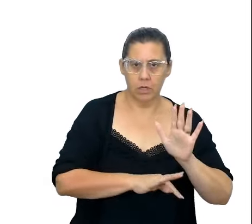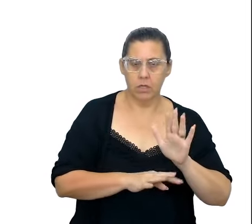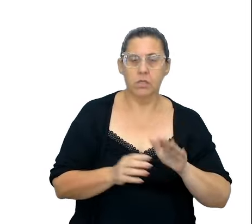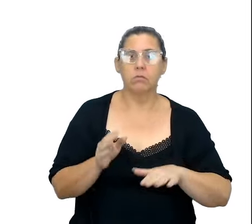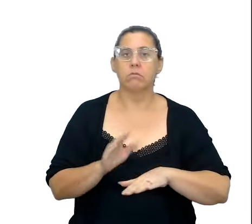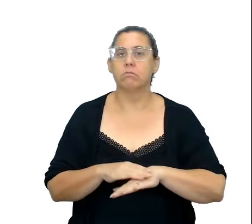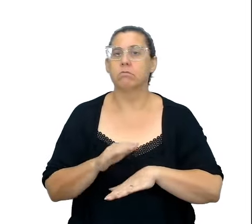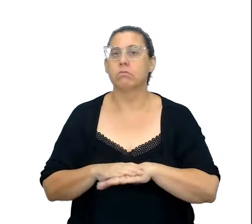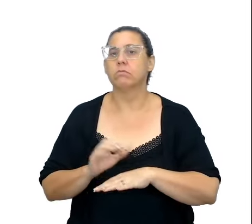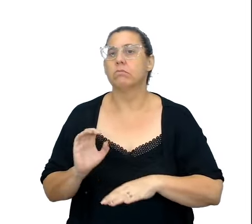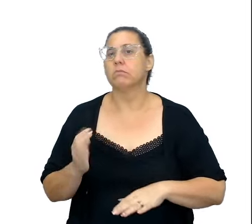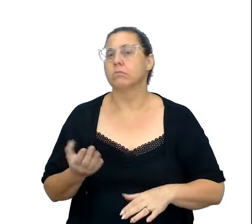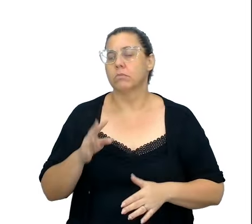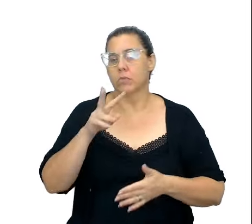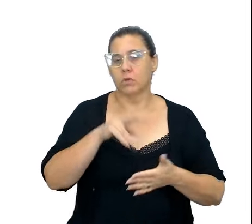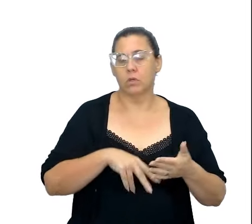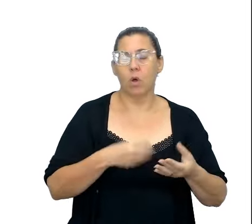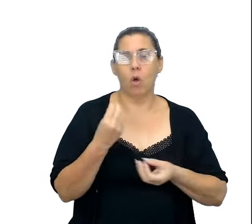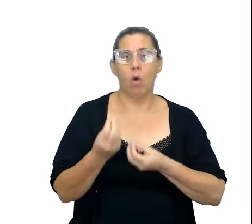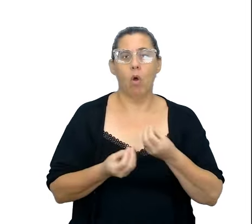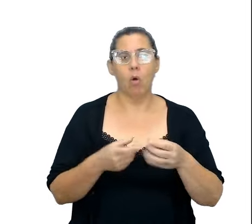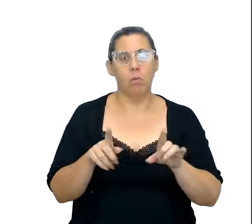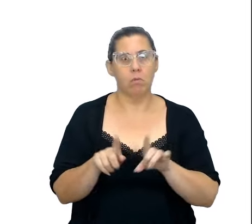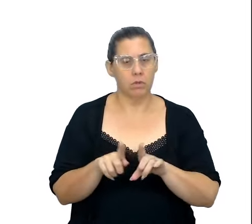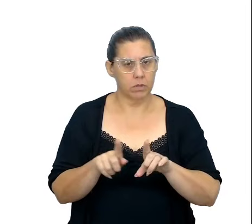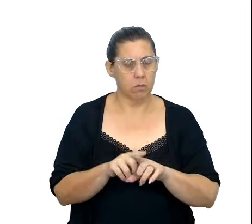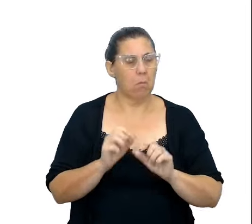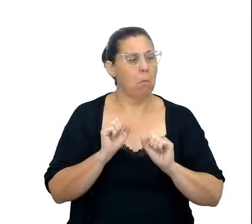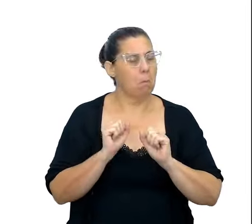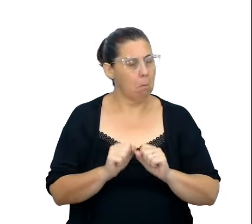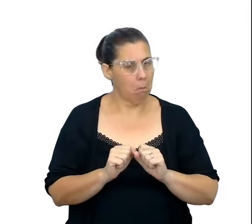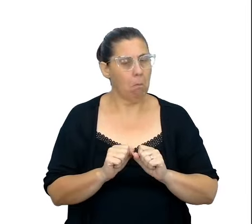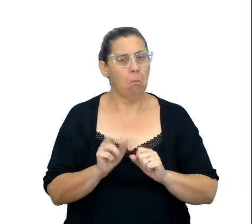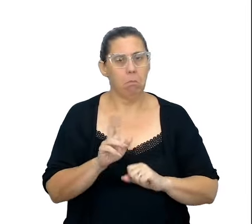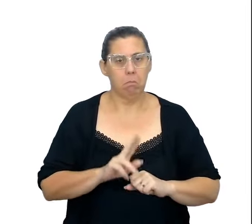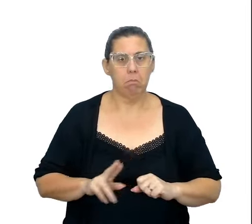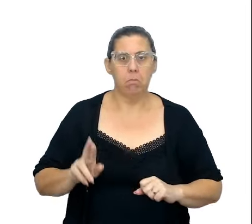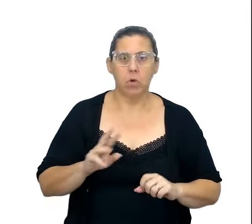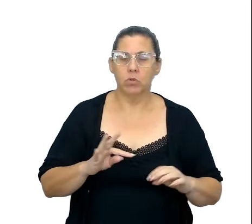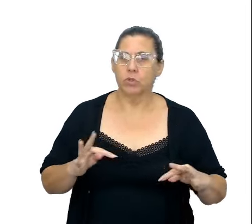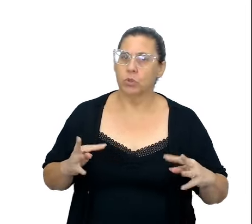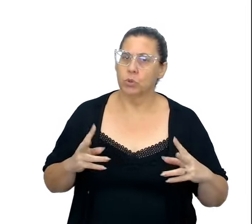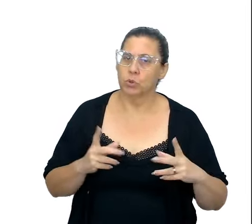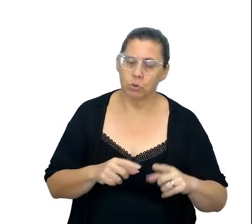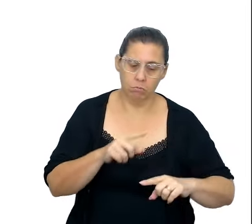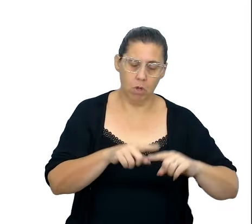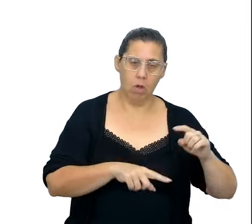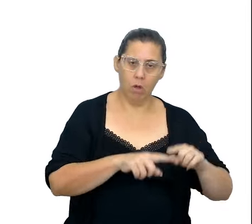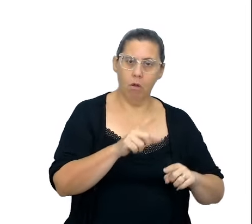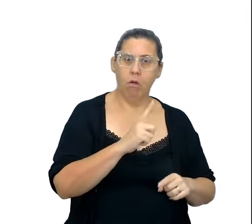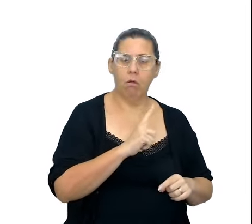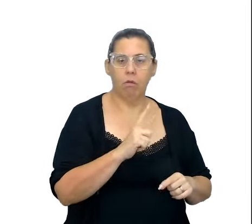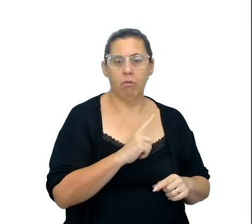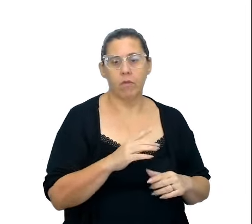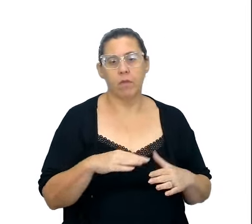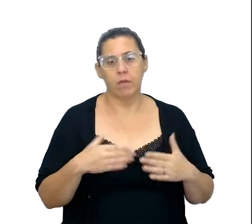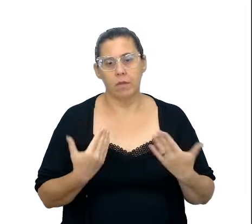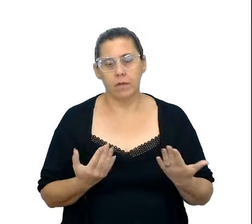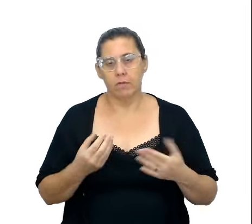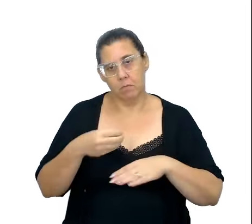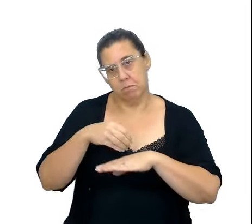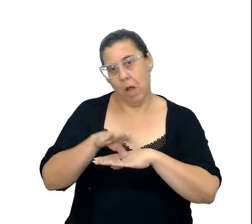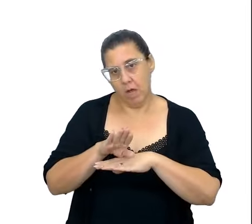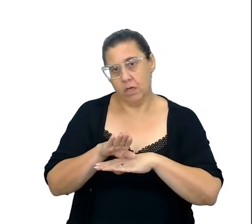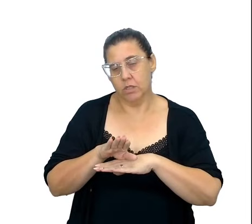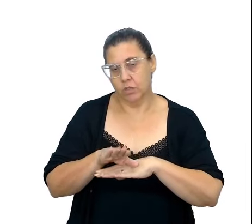realizou a leitura. Então, como que ele vai também poder utilizar esses recursos dentro do seu próprio texto, né? Então, fica aqui, então, essa dica,